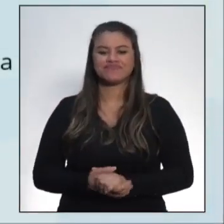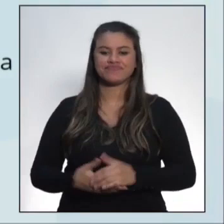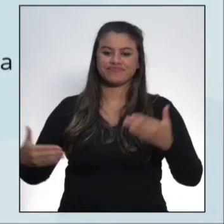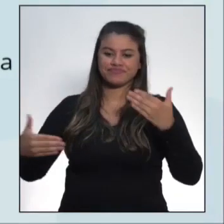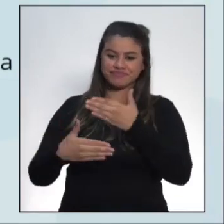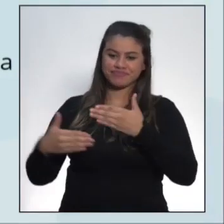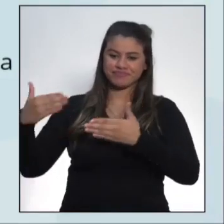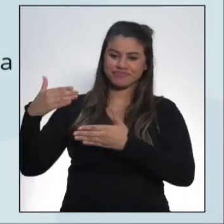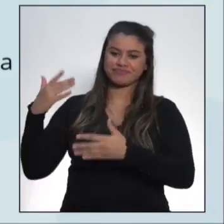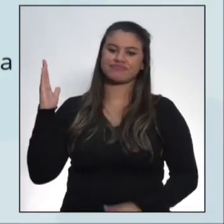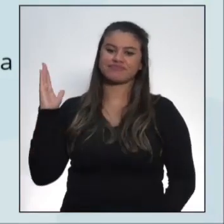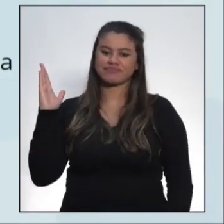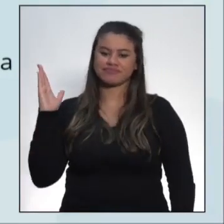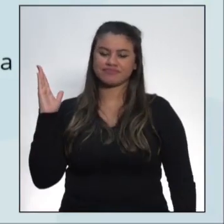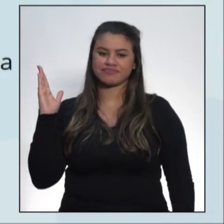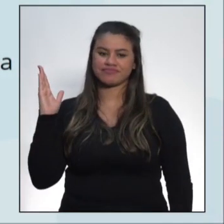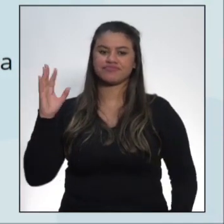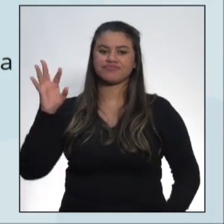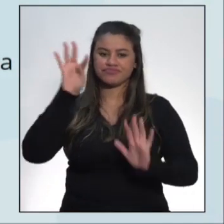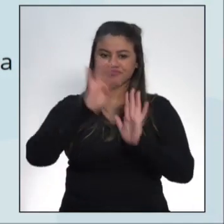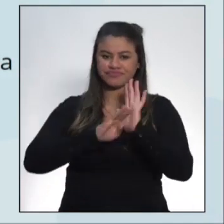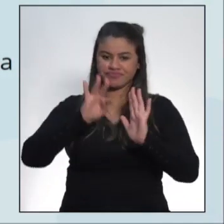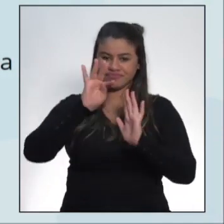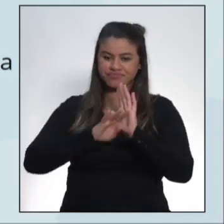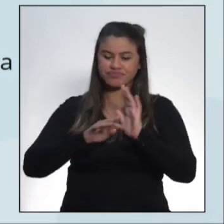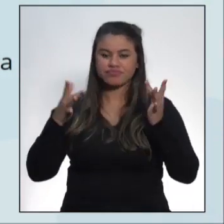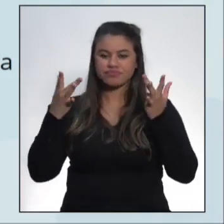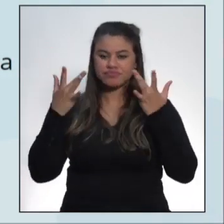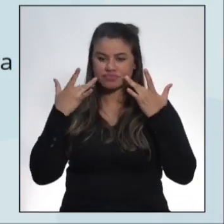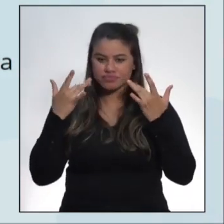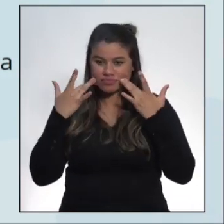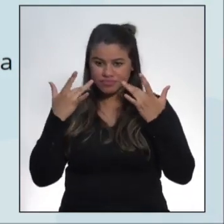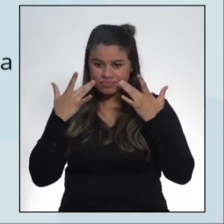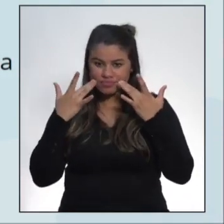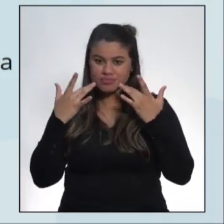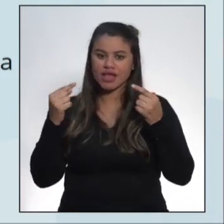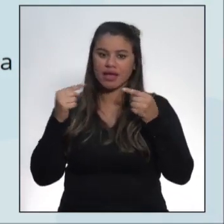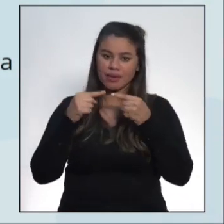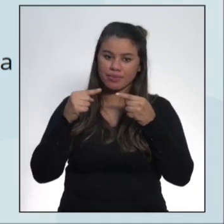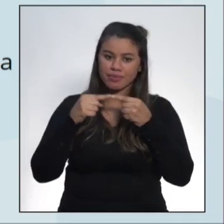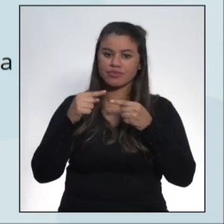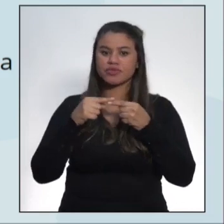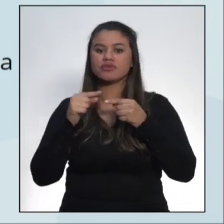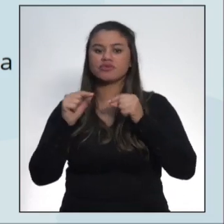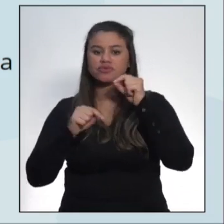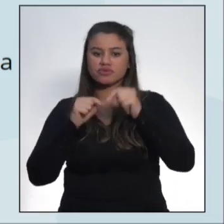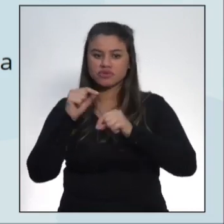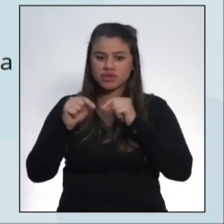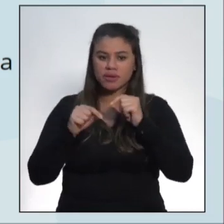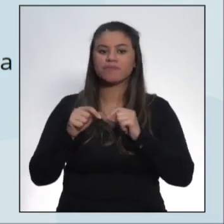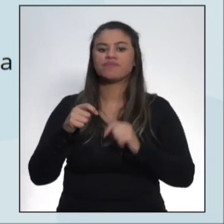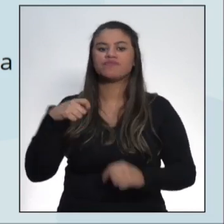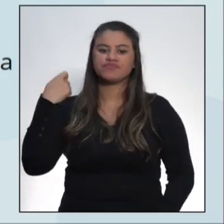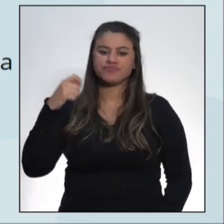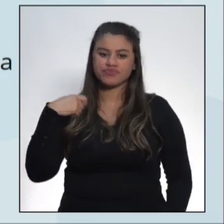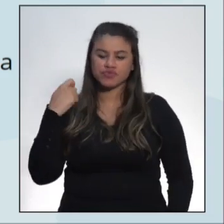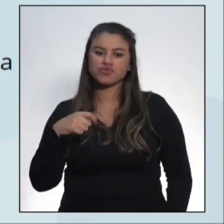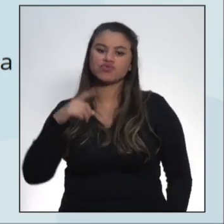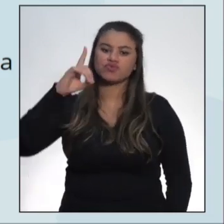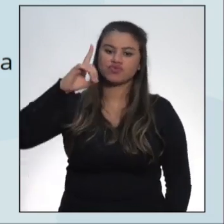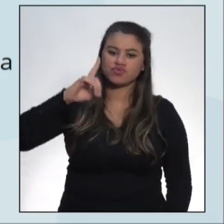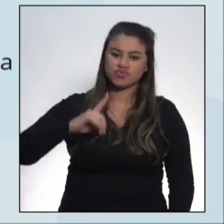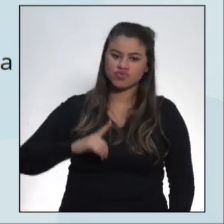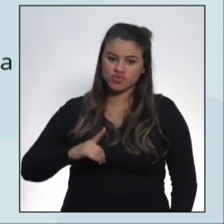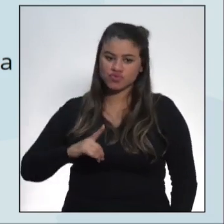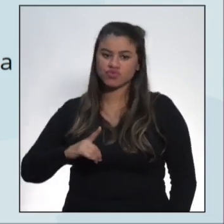teatral escrito, as indicações feitas aos atores, ao diretor, aos demais profissionais envolvidos na encenação são desenvolvidas por